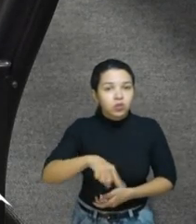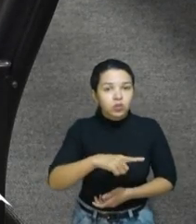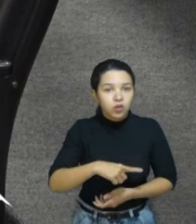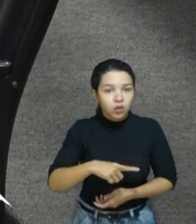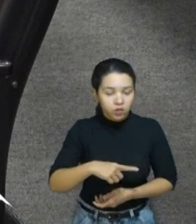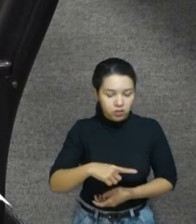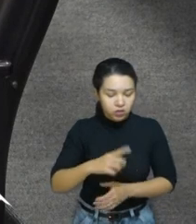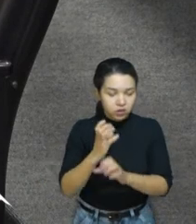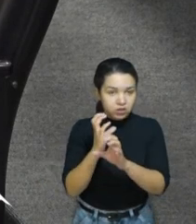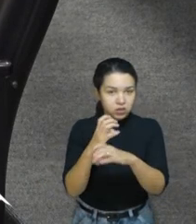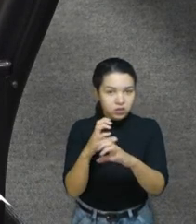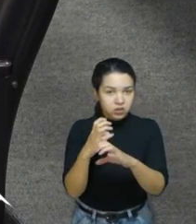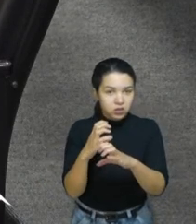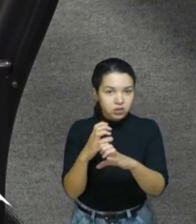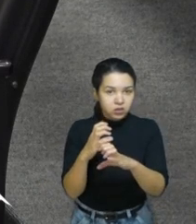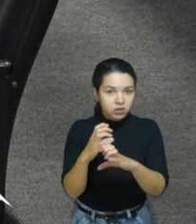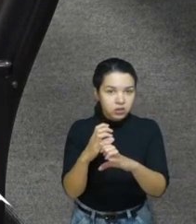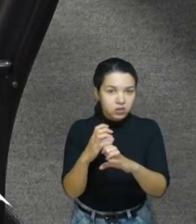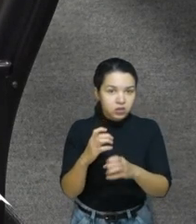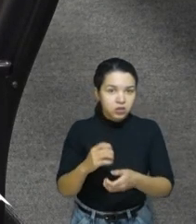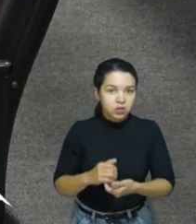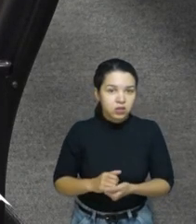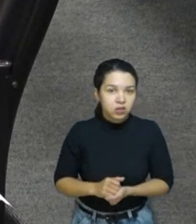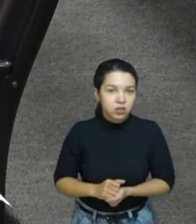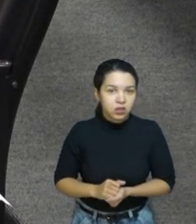como cientista, está sendo,